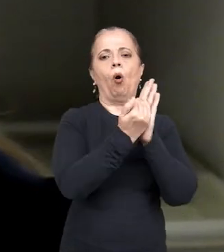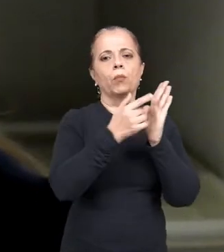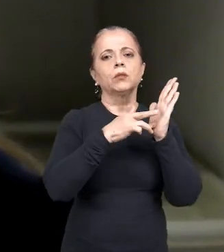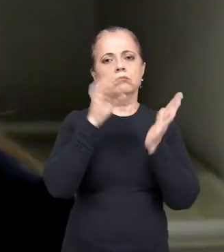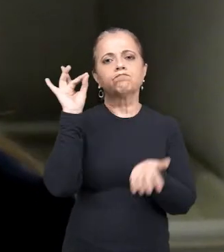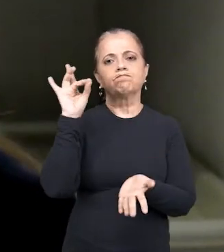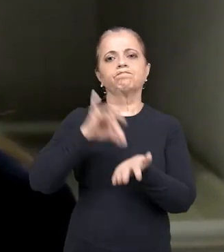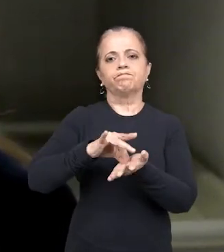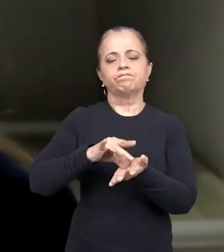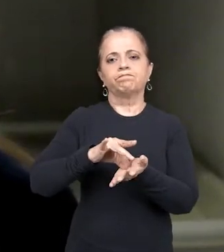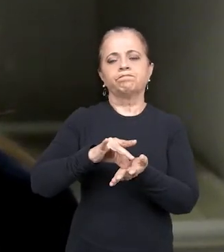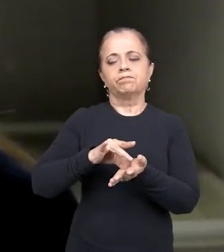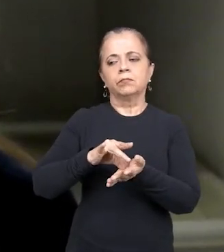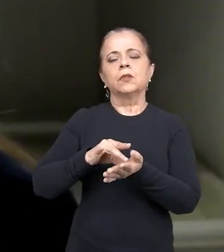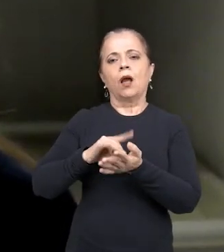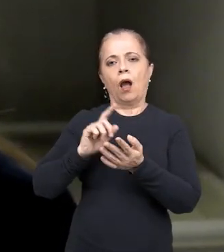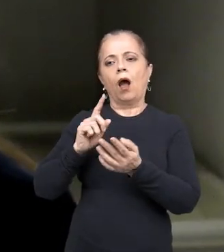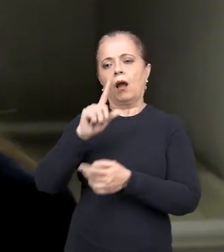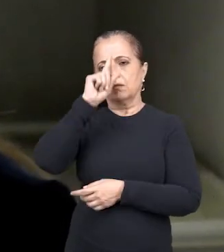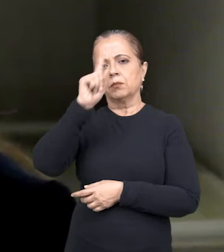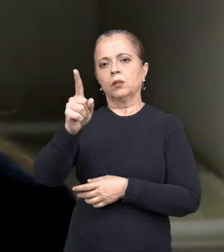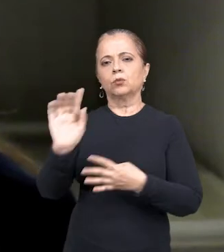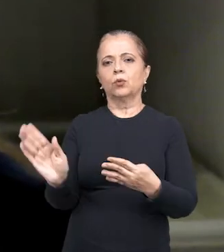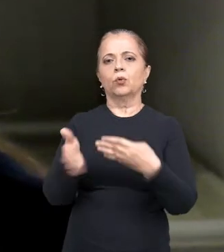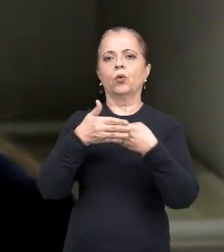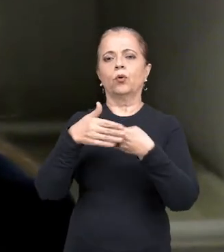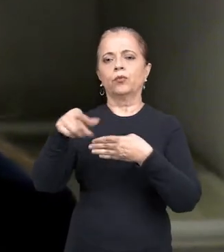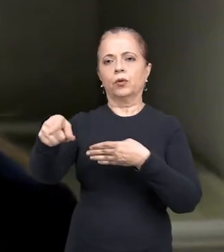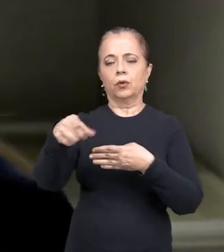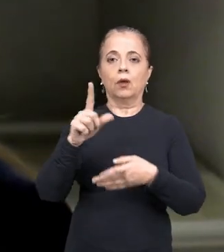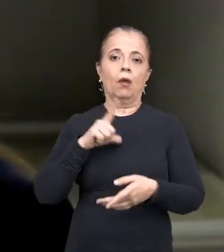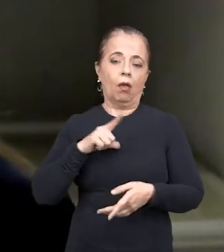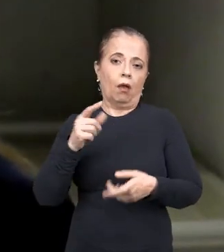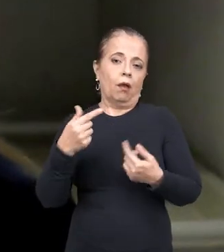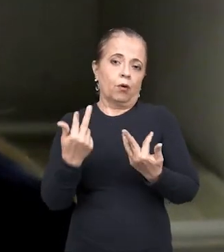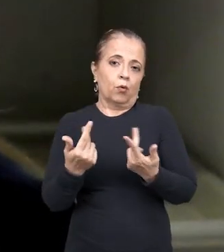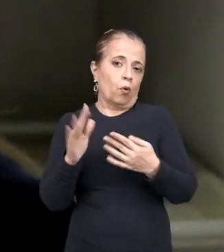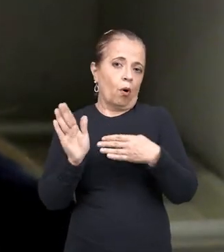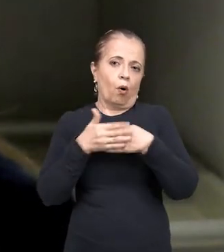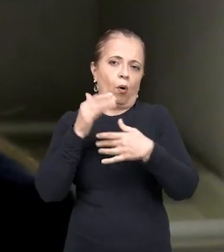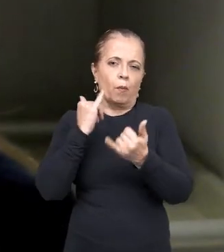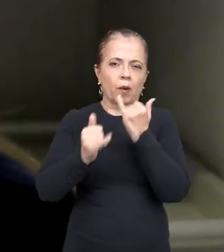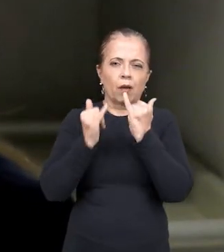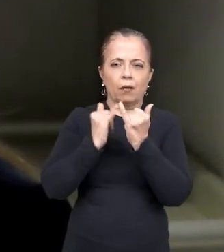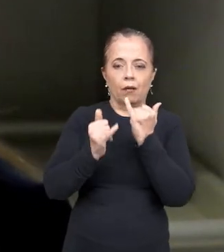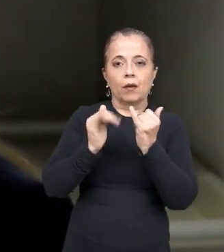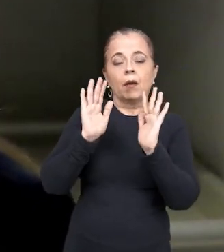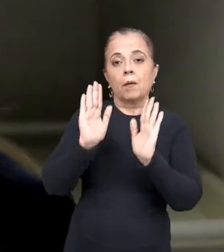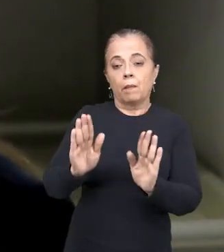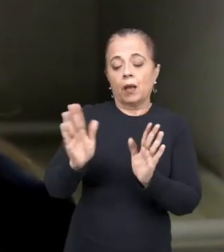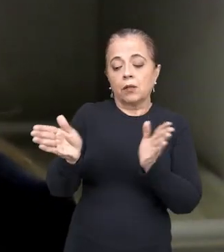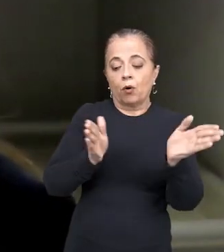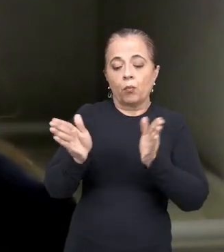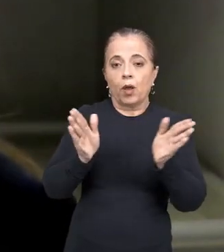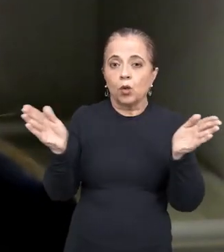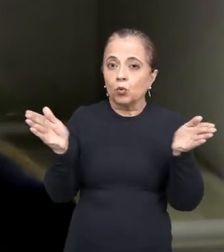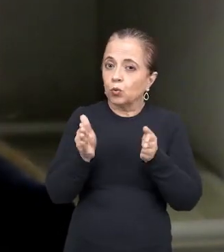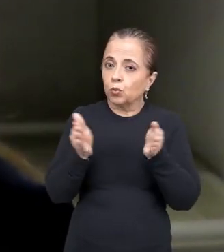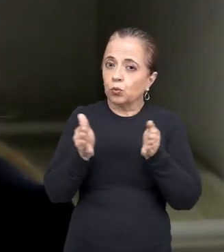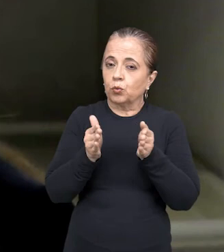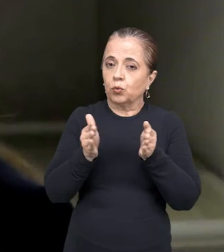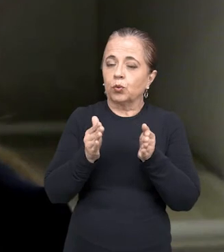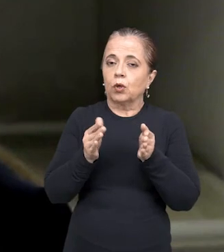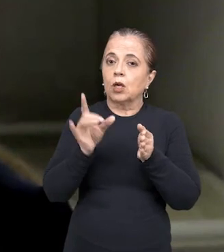decretou as medidas restritivas previstas no decreto, que era como se fosse um lockdown, apesar de ser um período